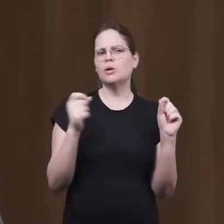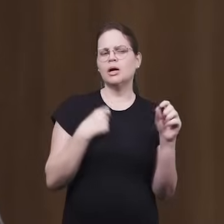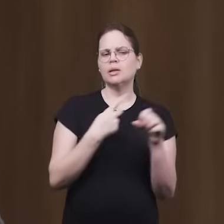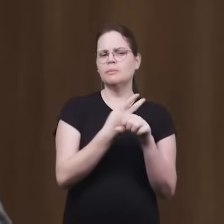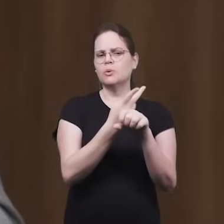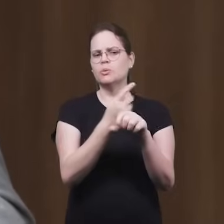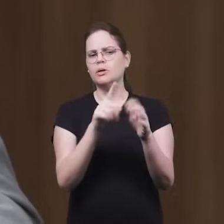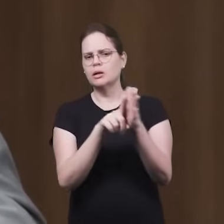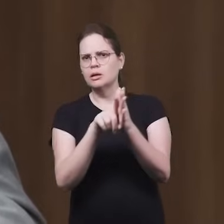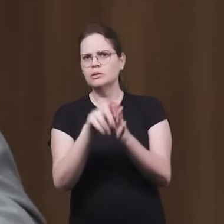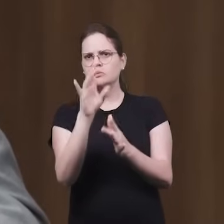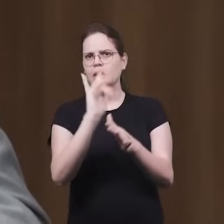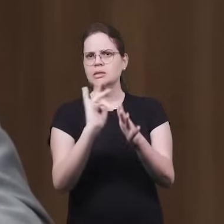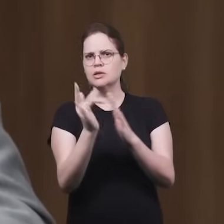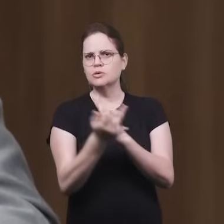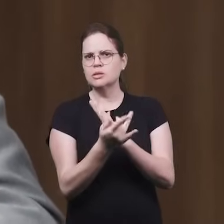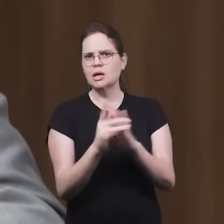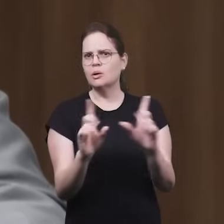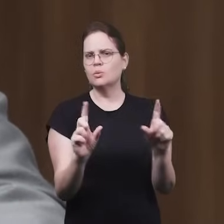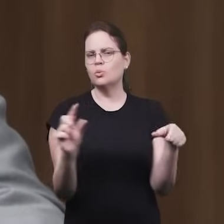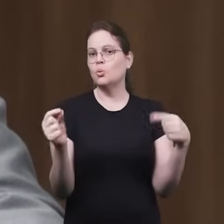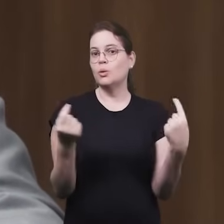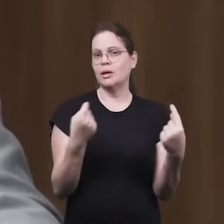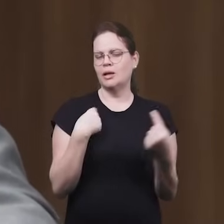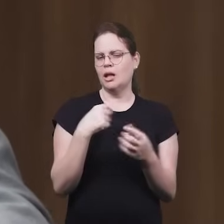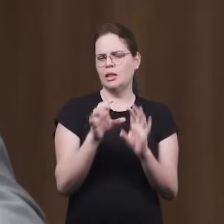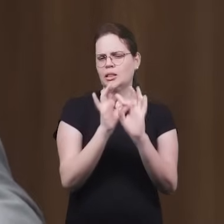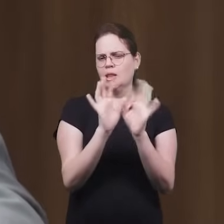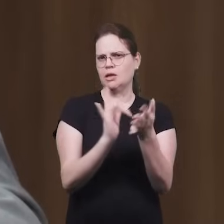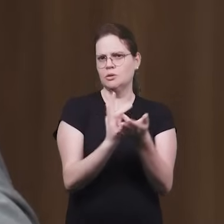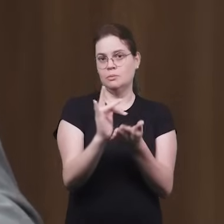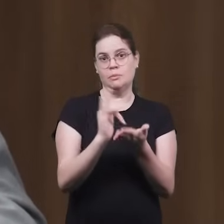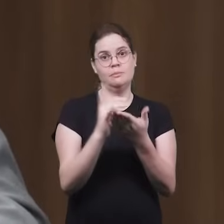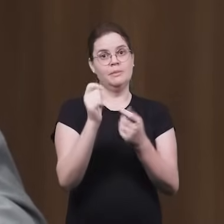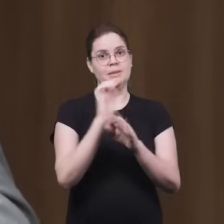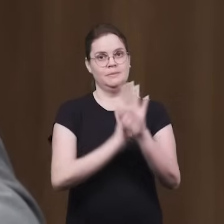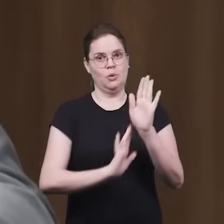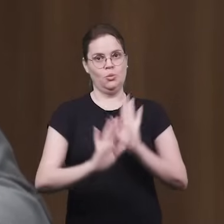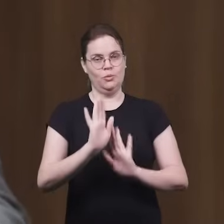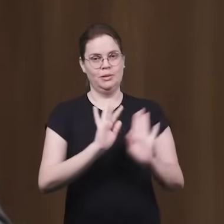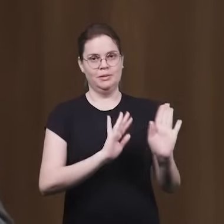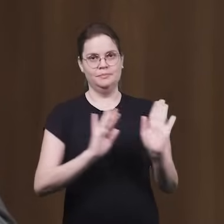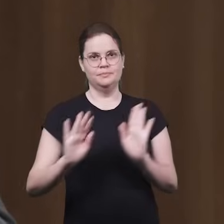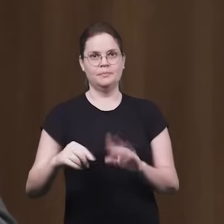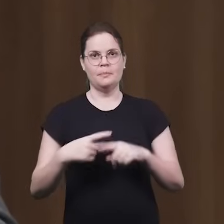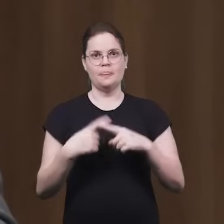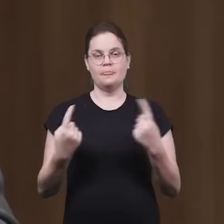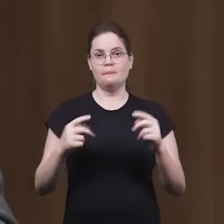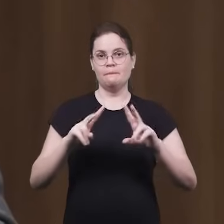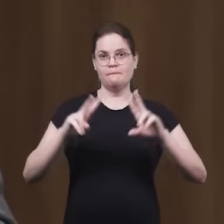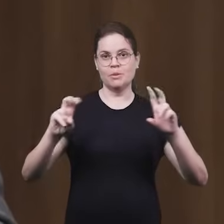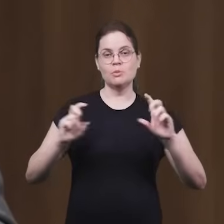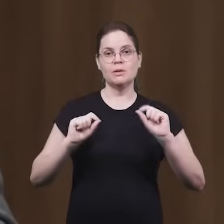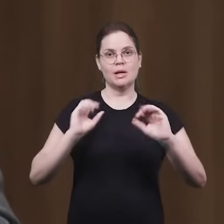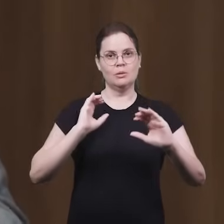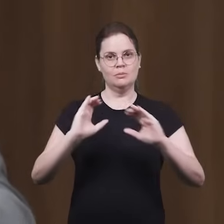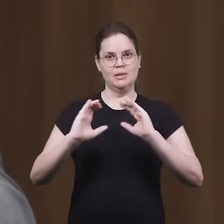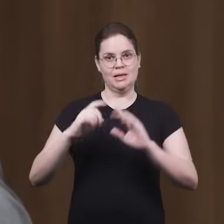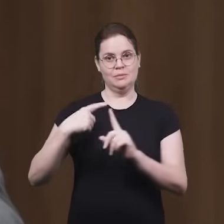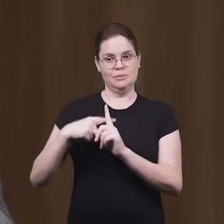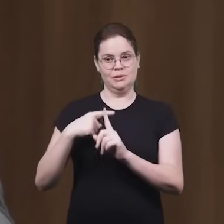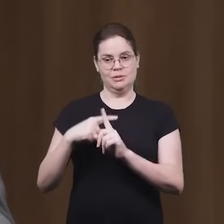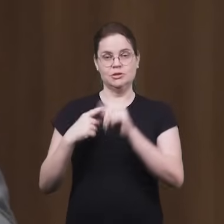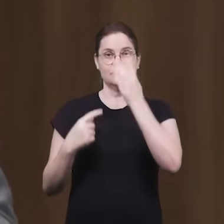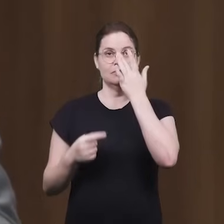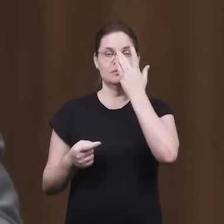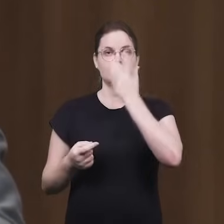busca nas redes sociais, aquilo que ele se permite envolver sem filtros, muito bem. Mas quando a gente vem para a comunicação positiva, aí